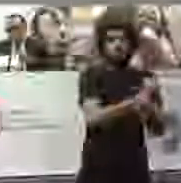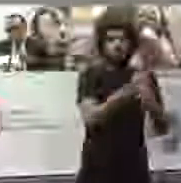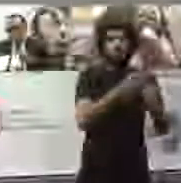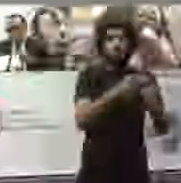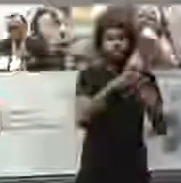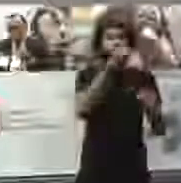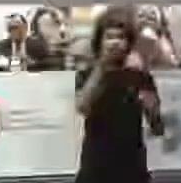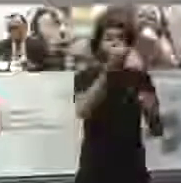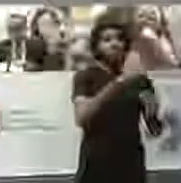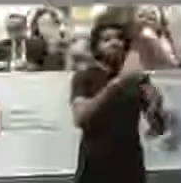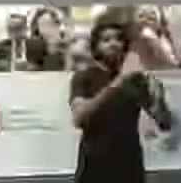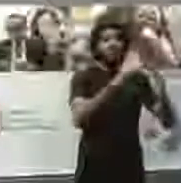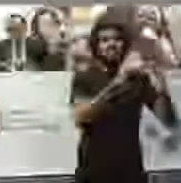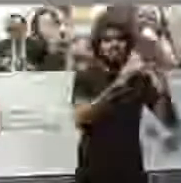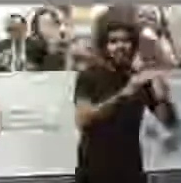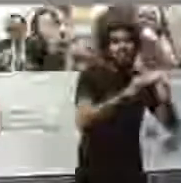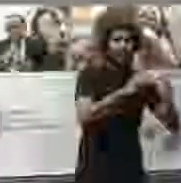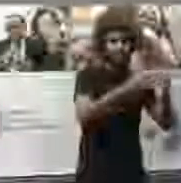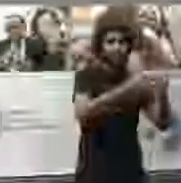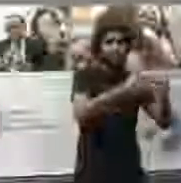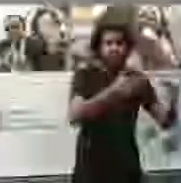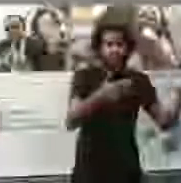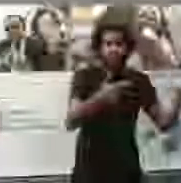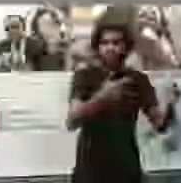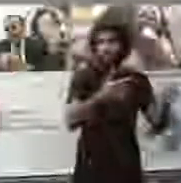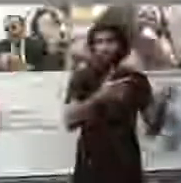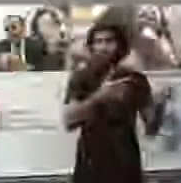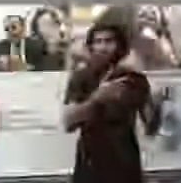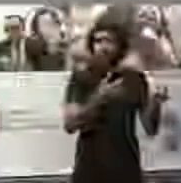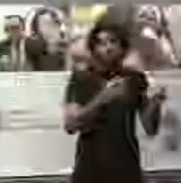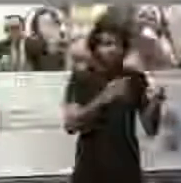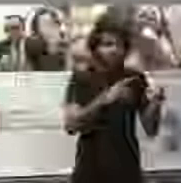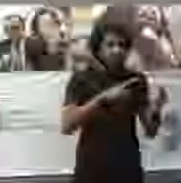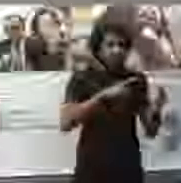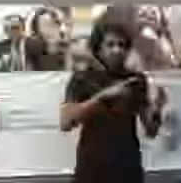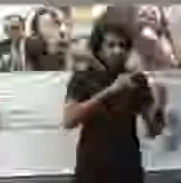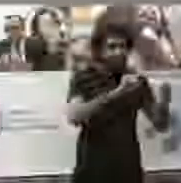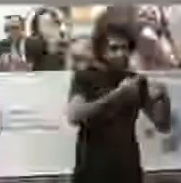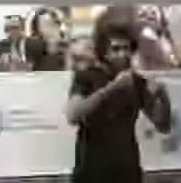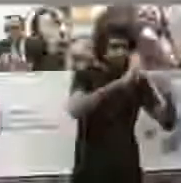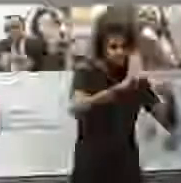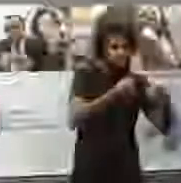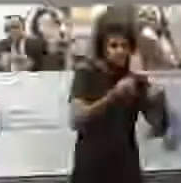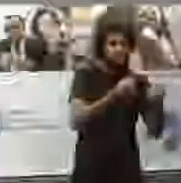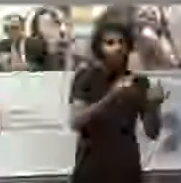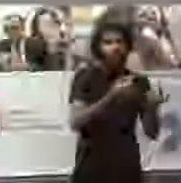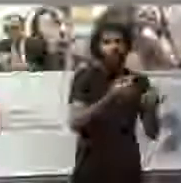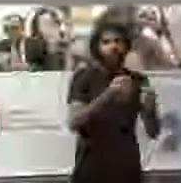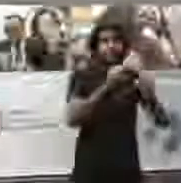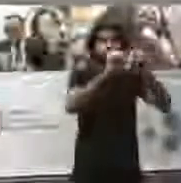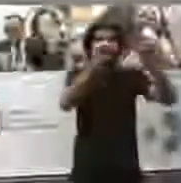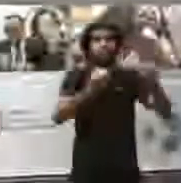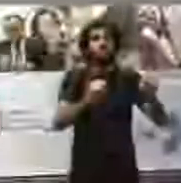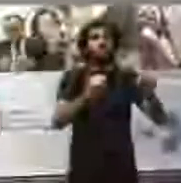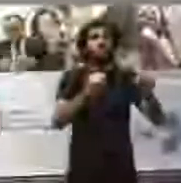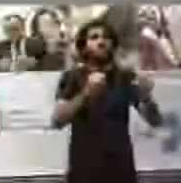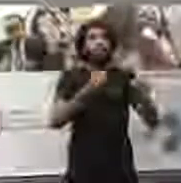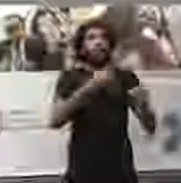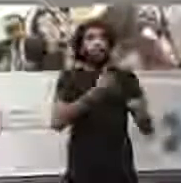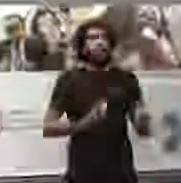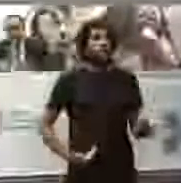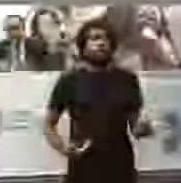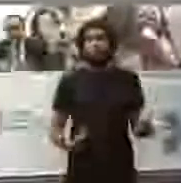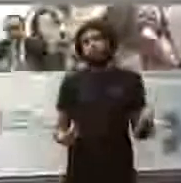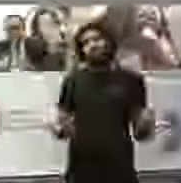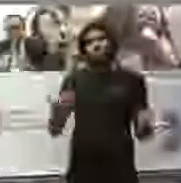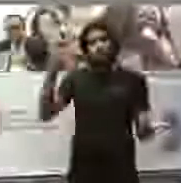patrimônio dificilmente é amealhado por um servidor público fosse mais uma fonte de financiamento do sus isso é um